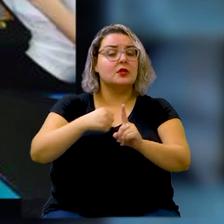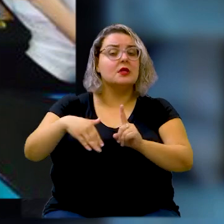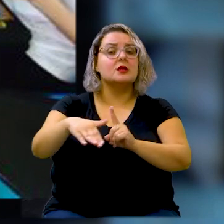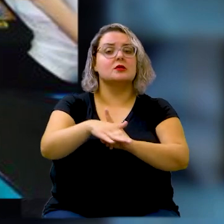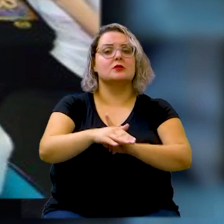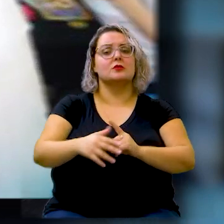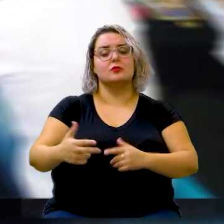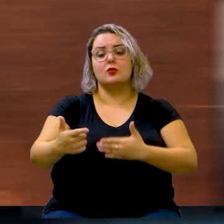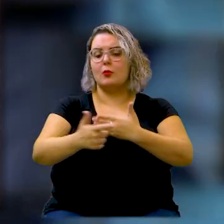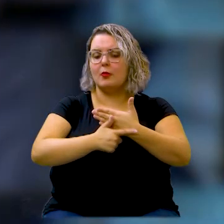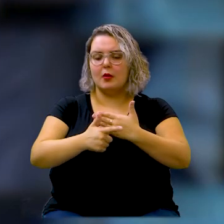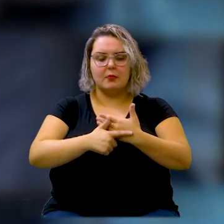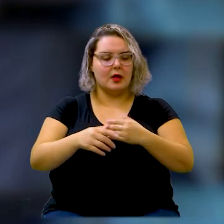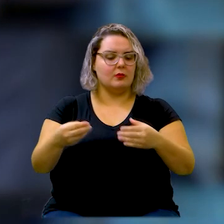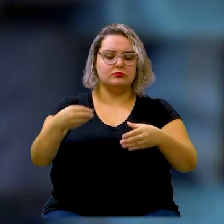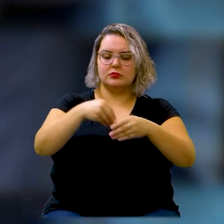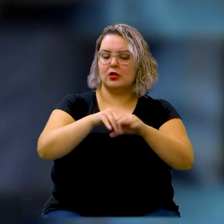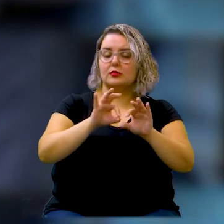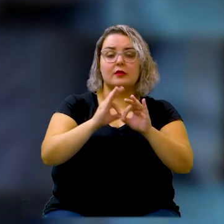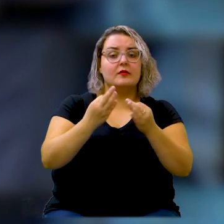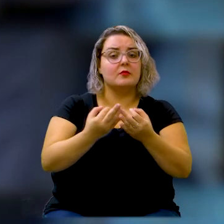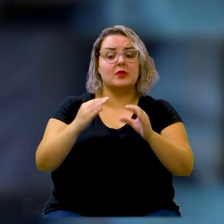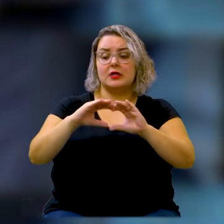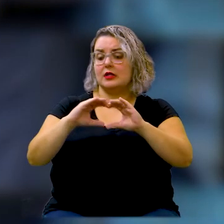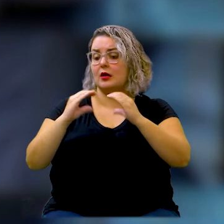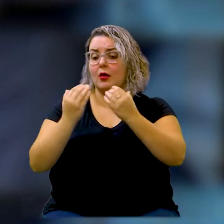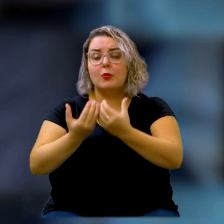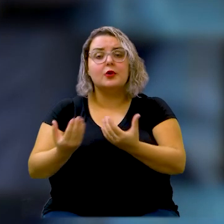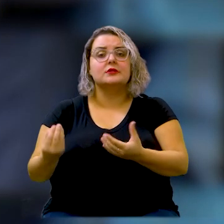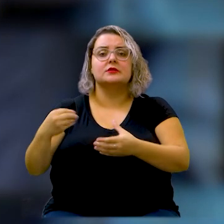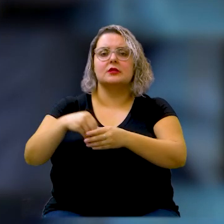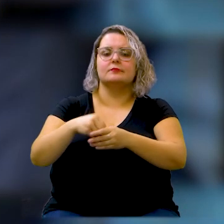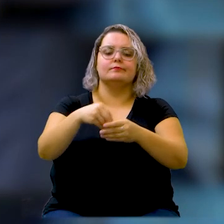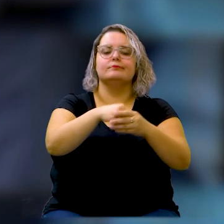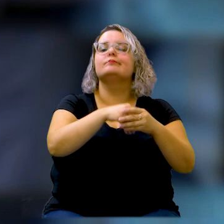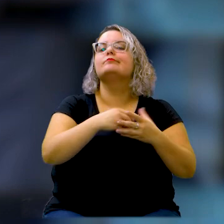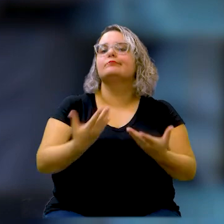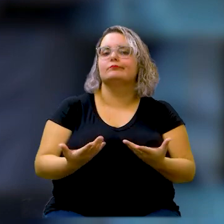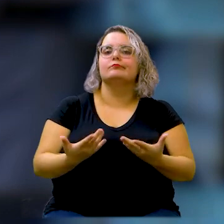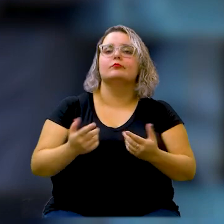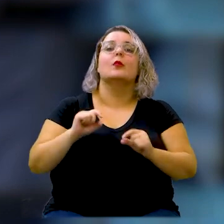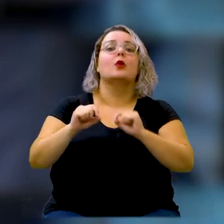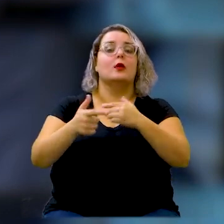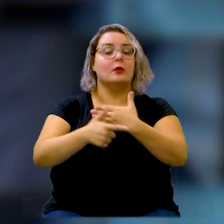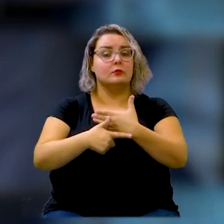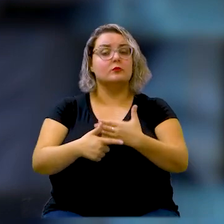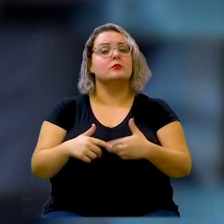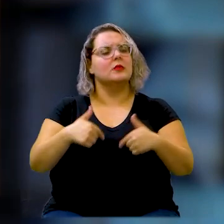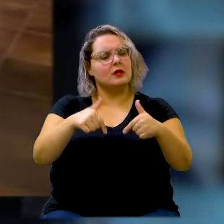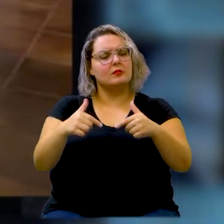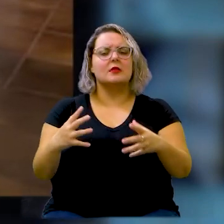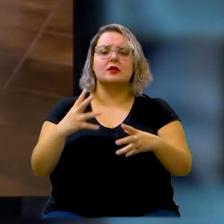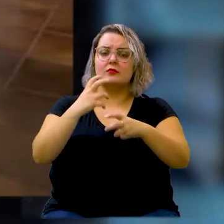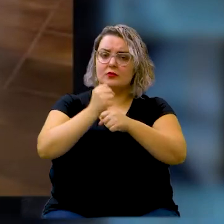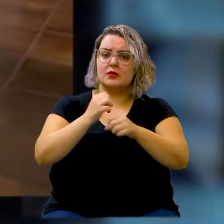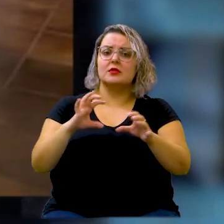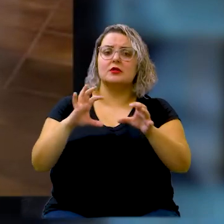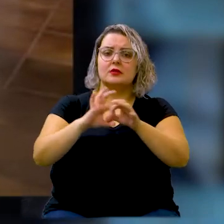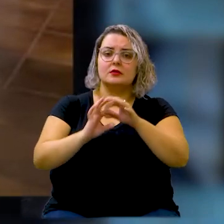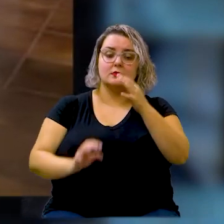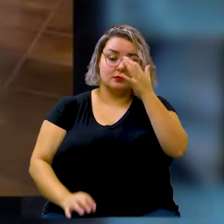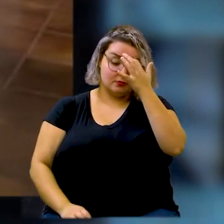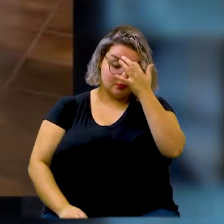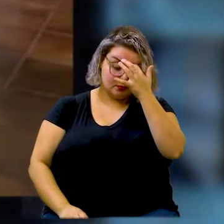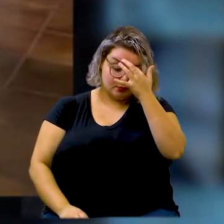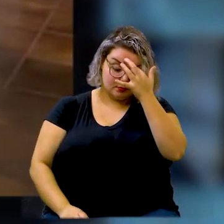enquanto indivíduo, na família, na comunidade. Então, acho que se trabalha muito isso, né, no fortalecimento de vínculos.